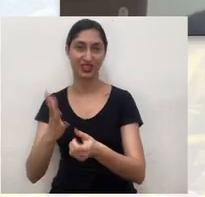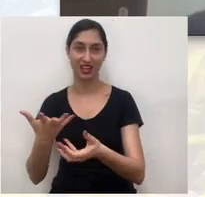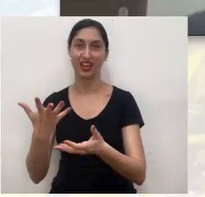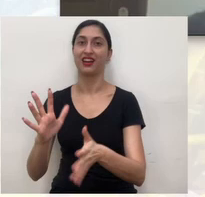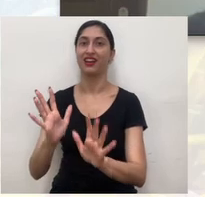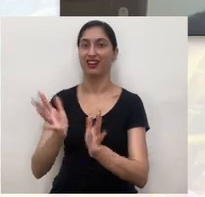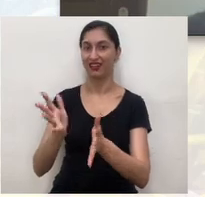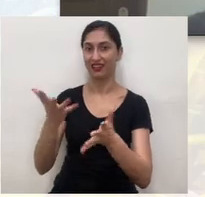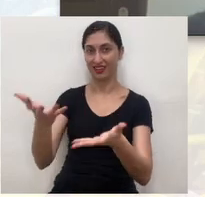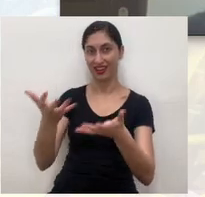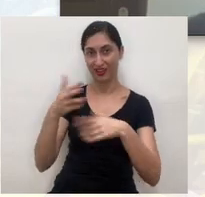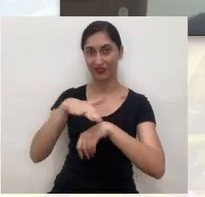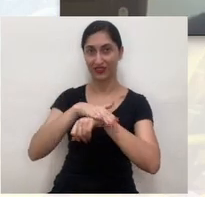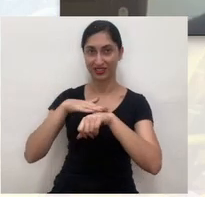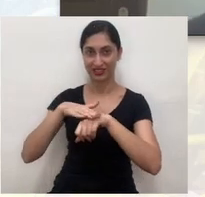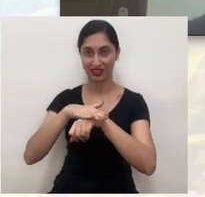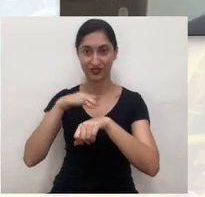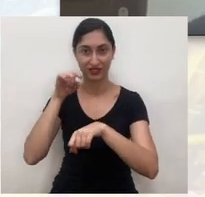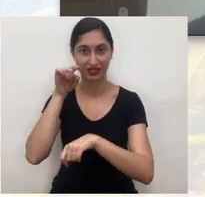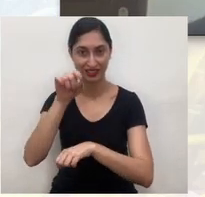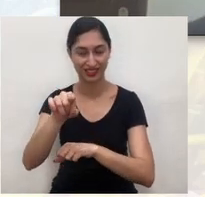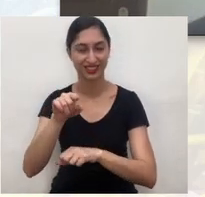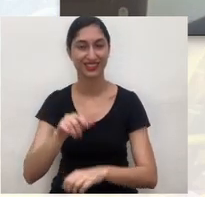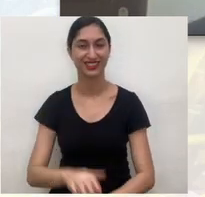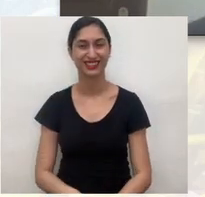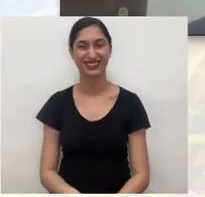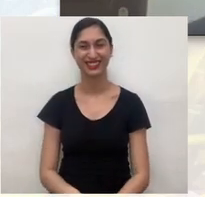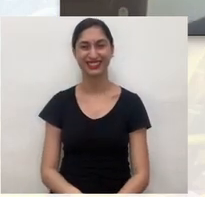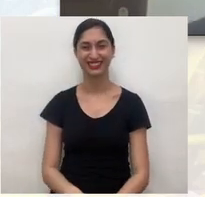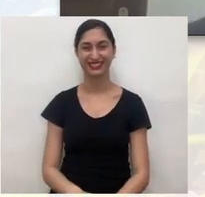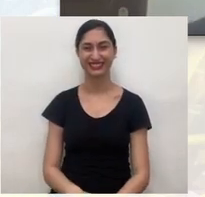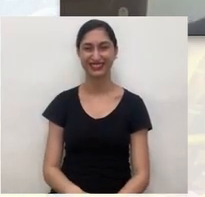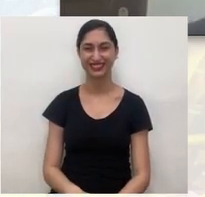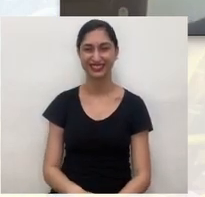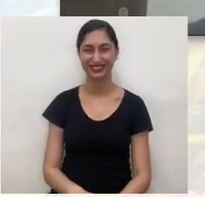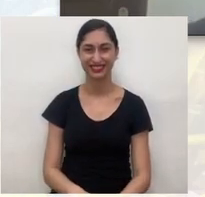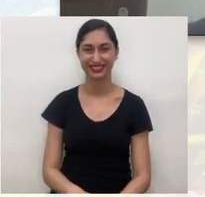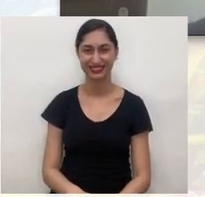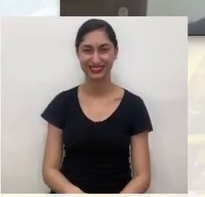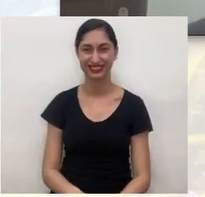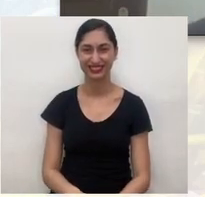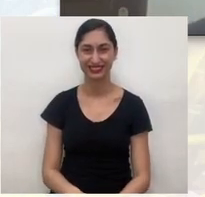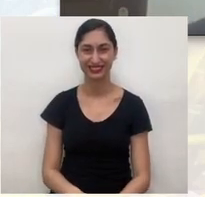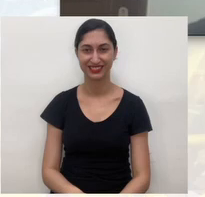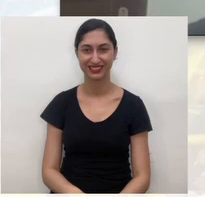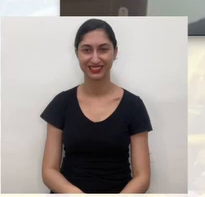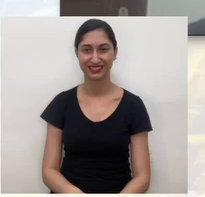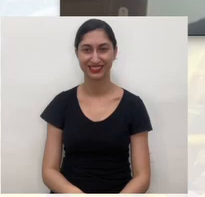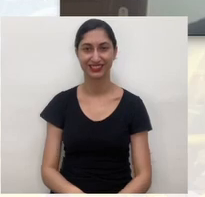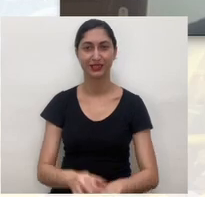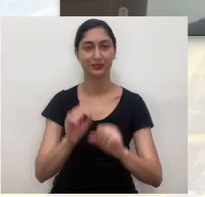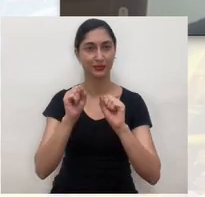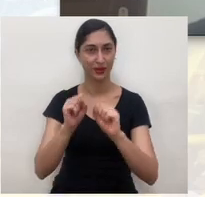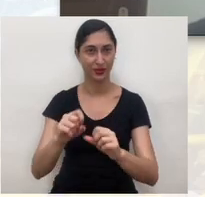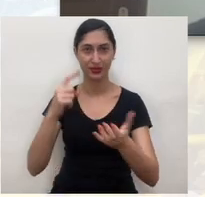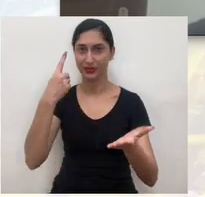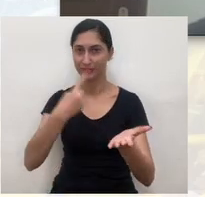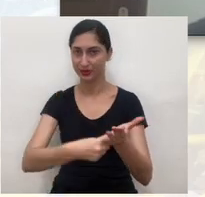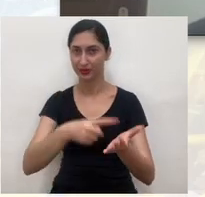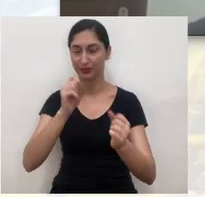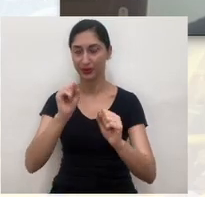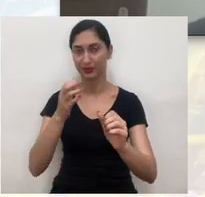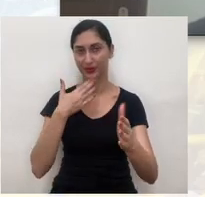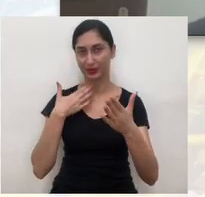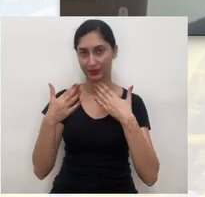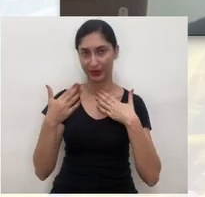sim, inclusive agradeceu muito. Ele tem meu contato, meu e-mail, a gente combina, faz um bate-papo